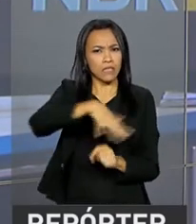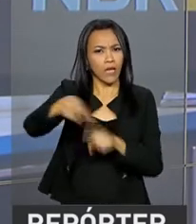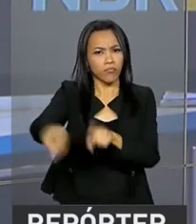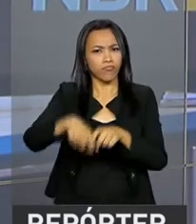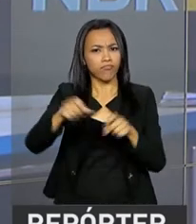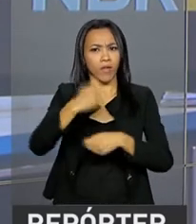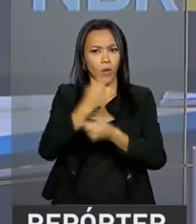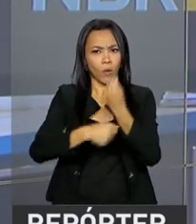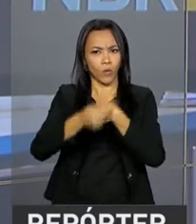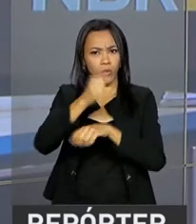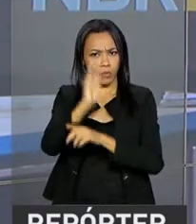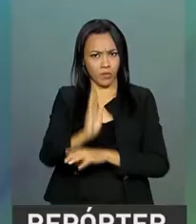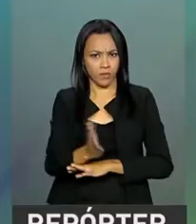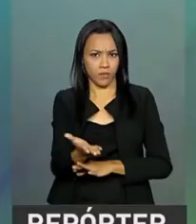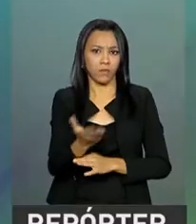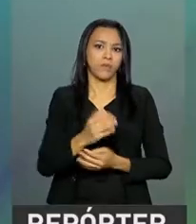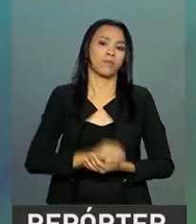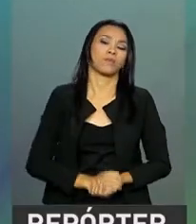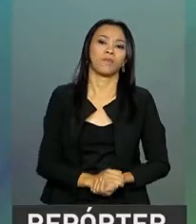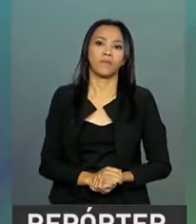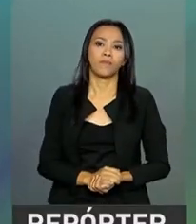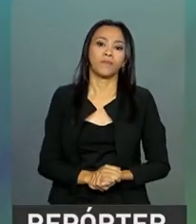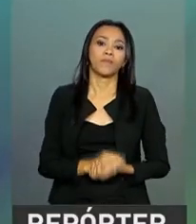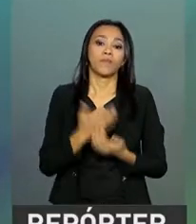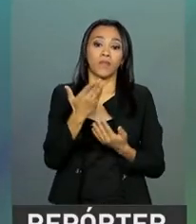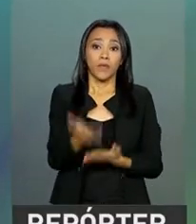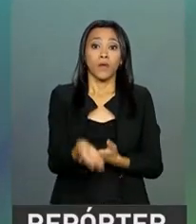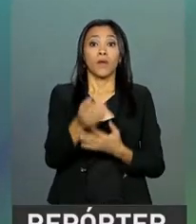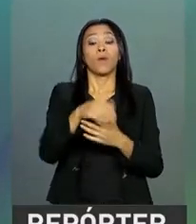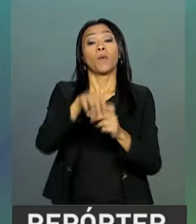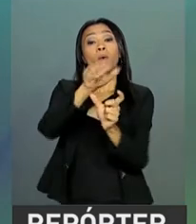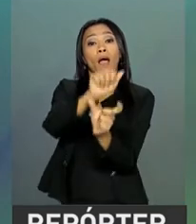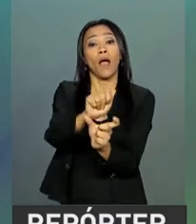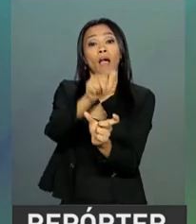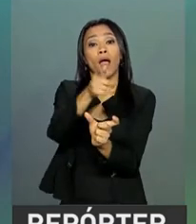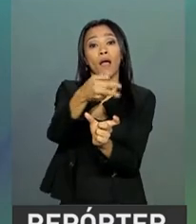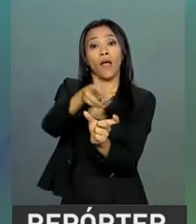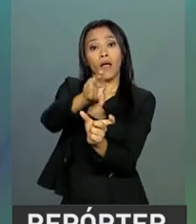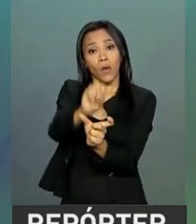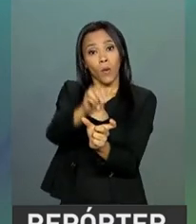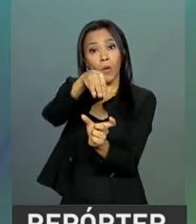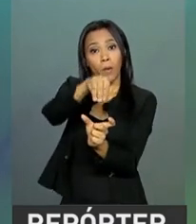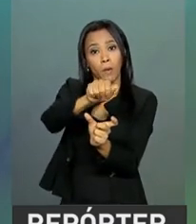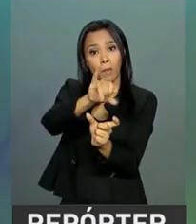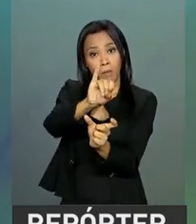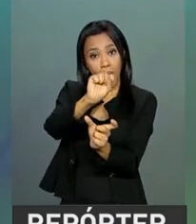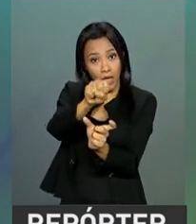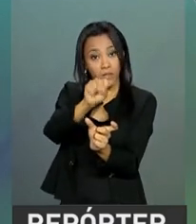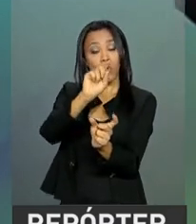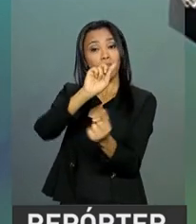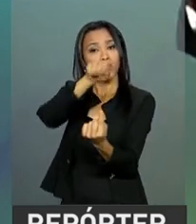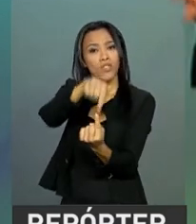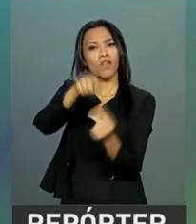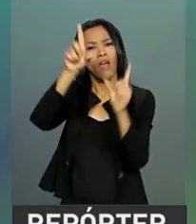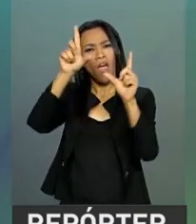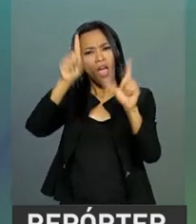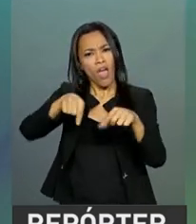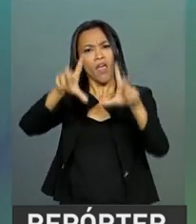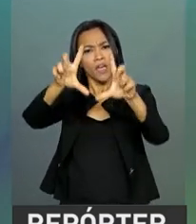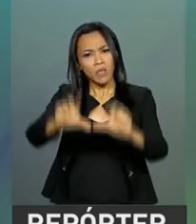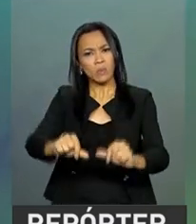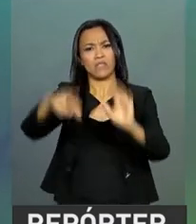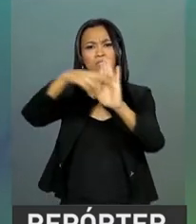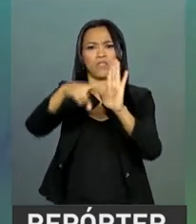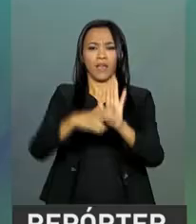brasileira no mais é para desburocratizar é para inserir as